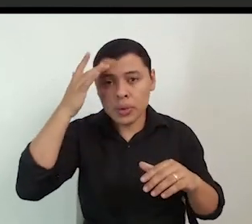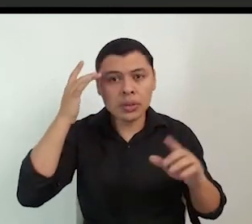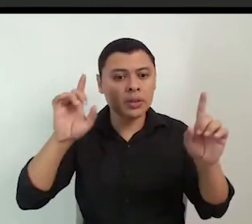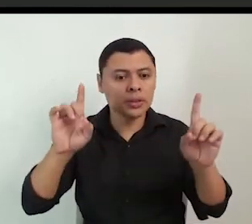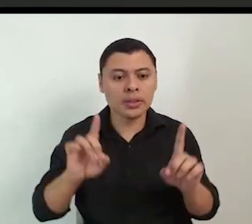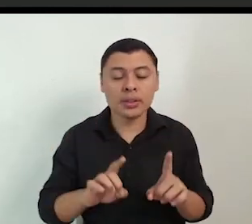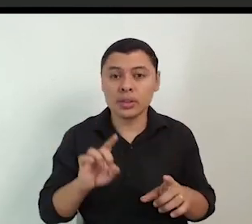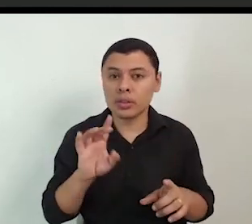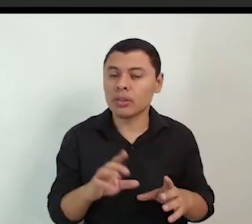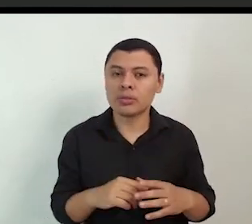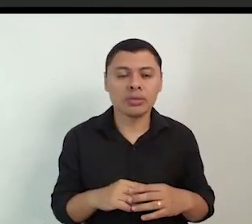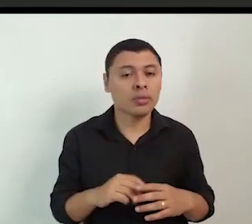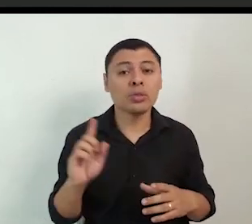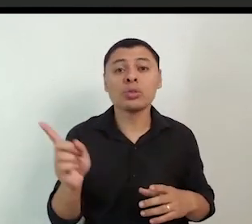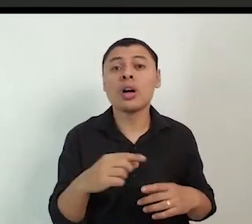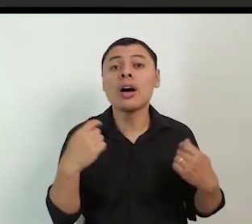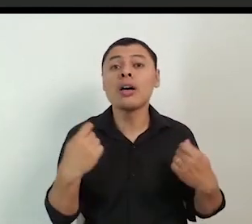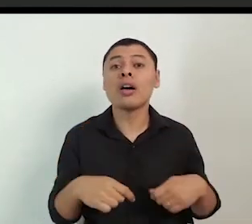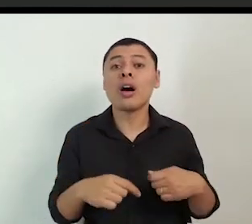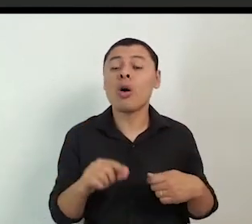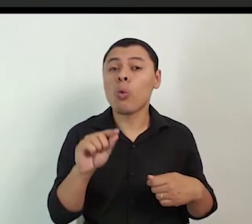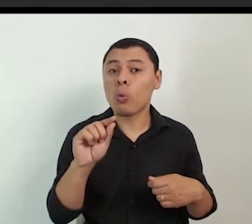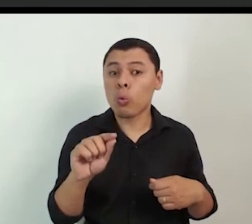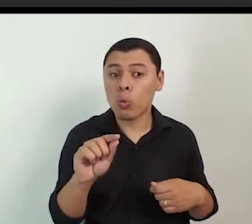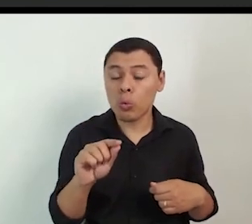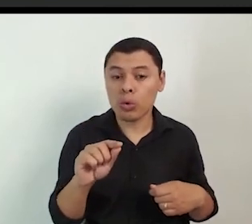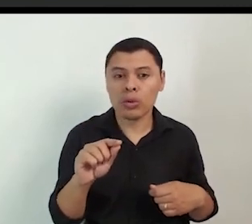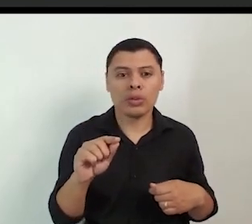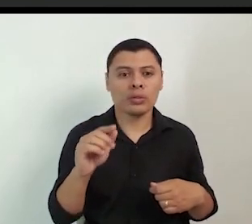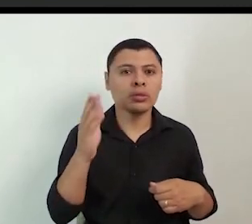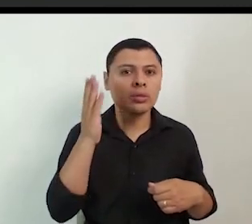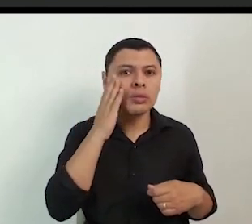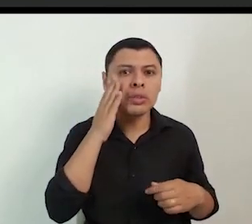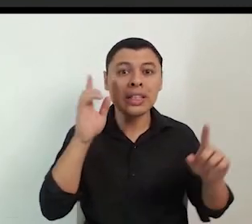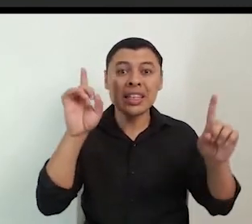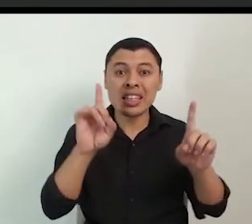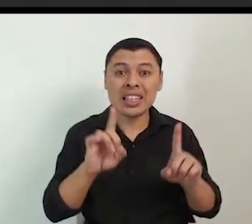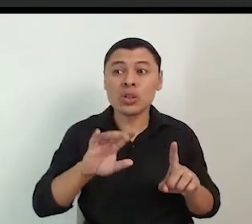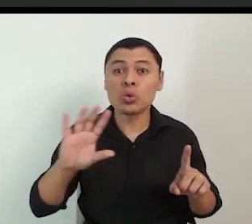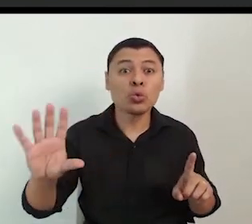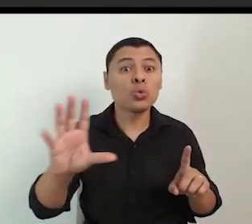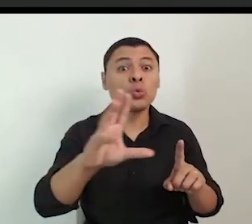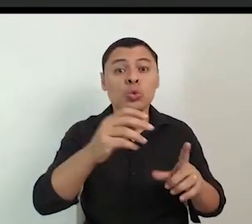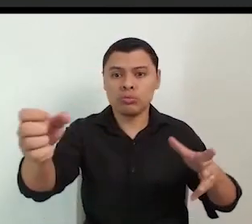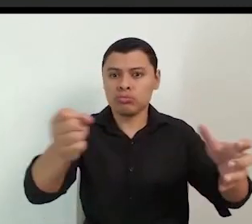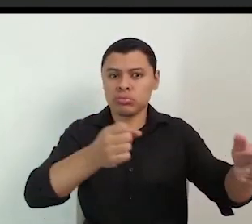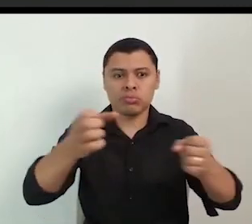mas a gente tem que trazer um universo, né, que seja todas as deficiências. Você tem o